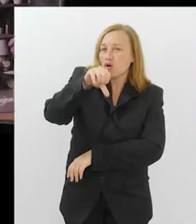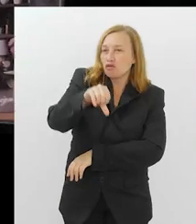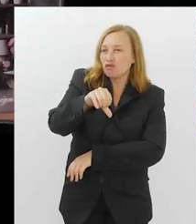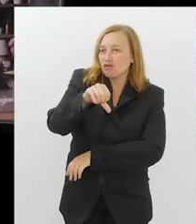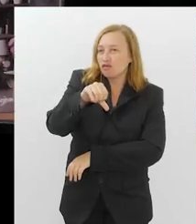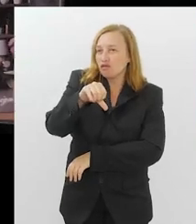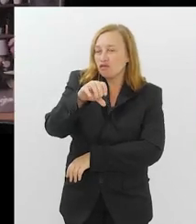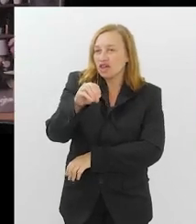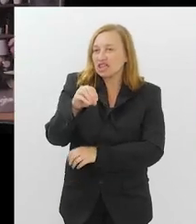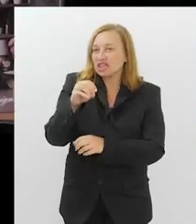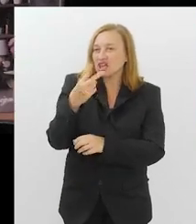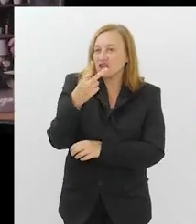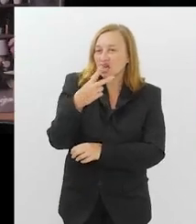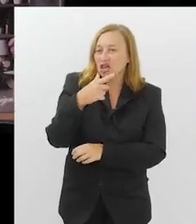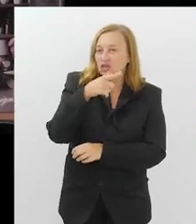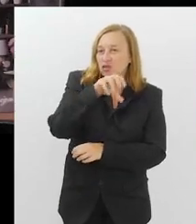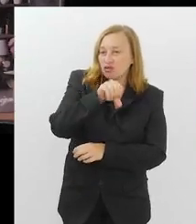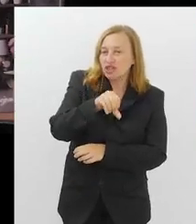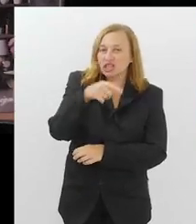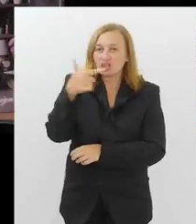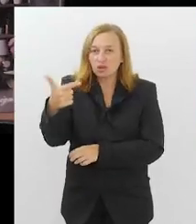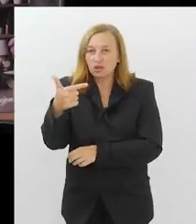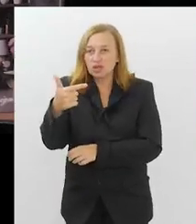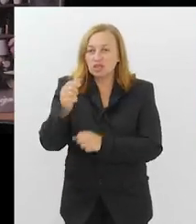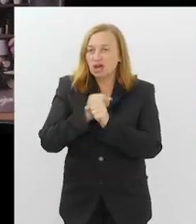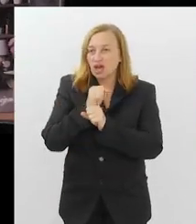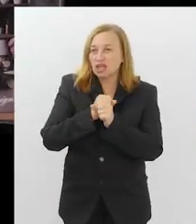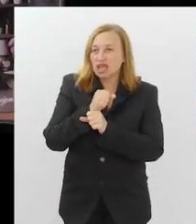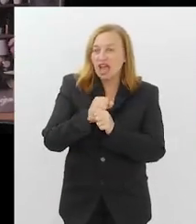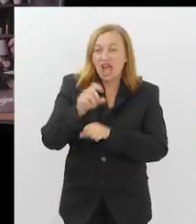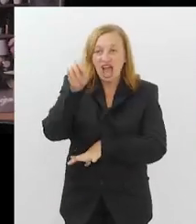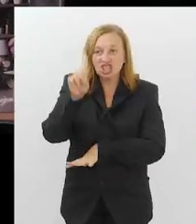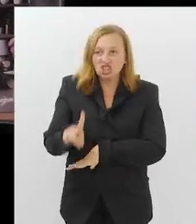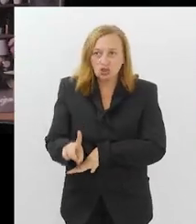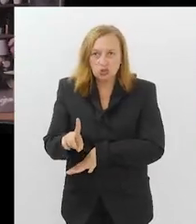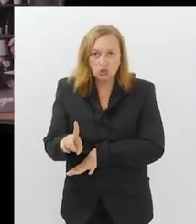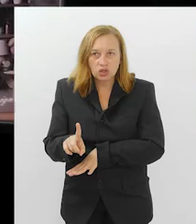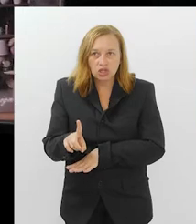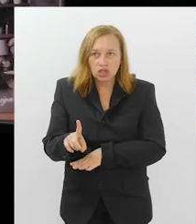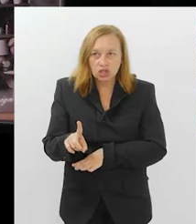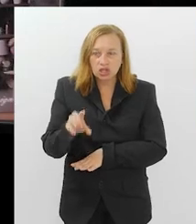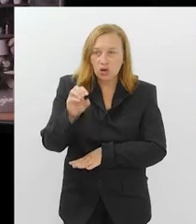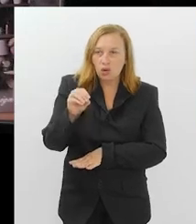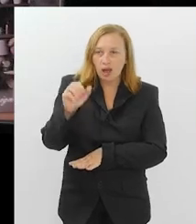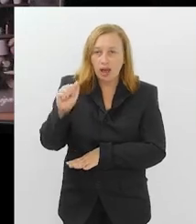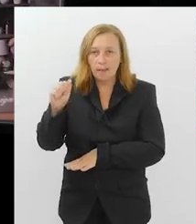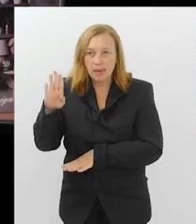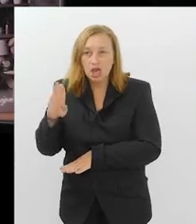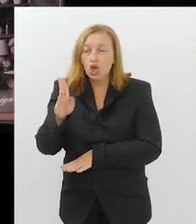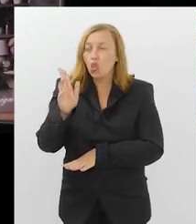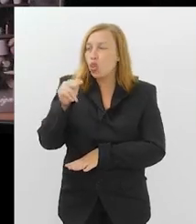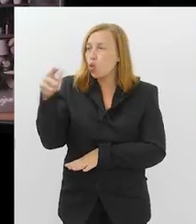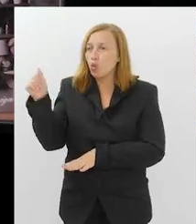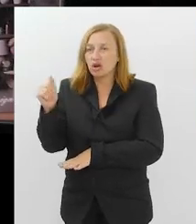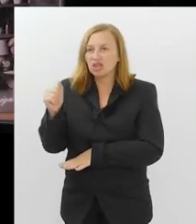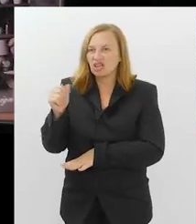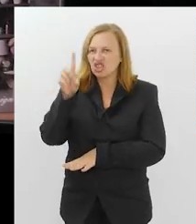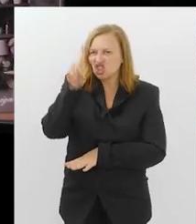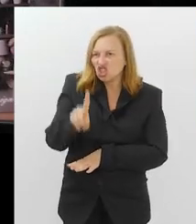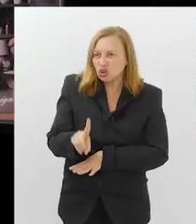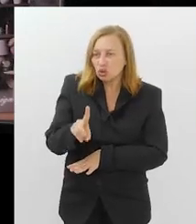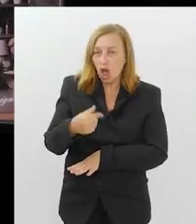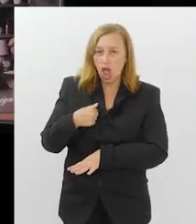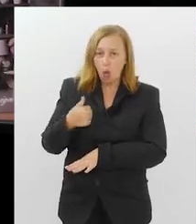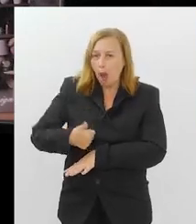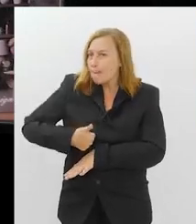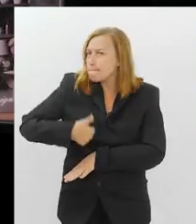Em 92 anos, a diretoria da ordem nunca teve um diretor ou uma diretora